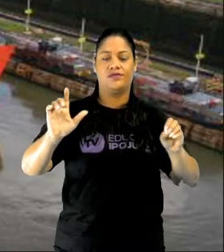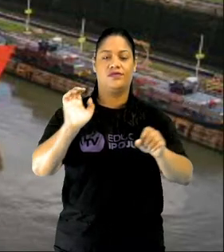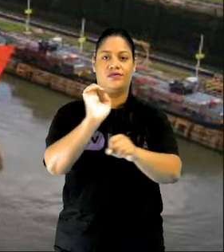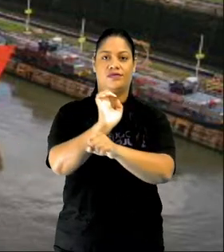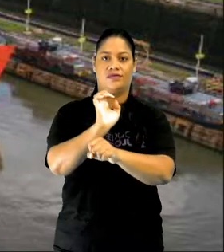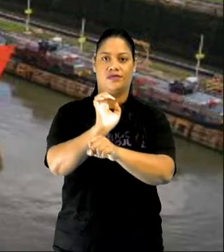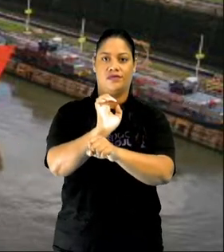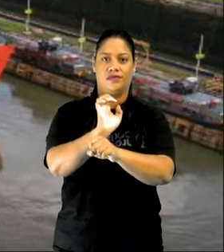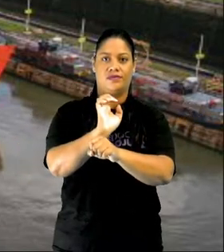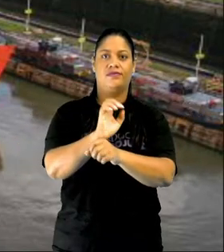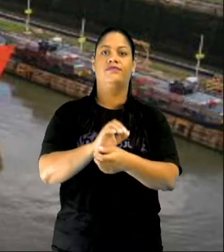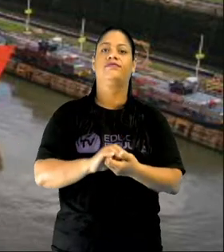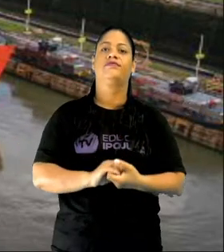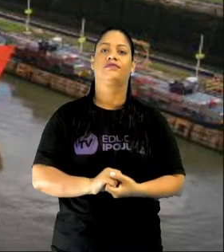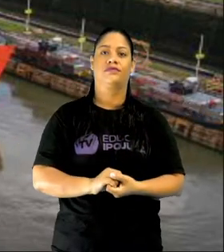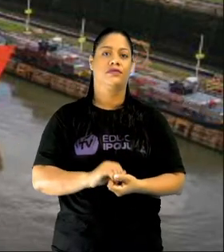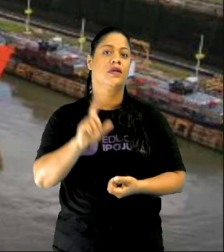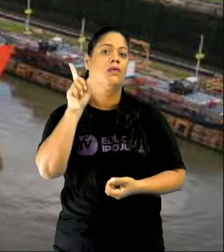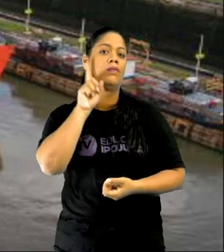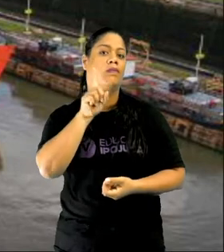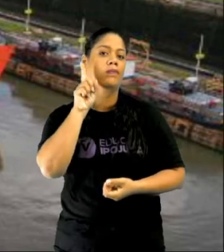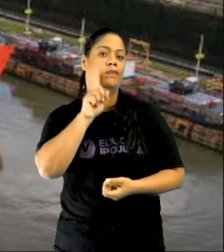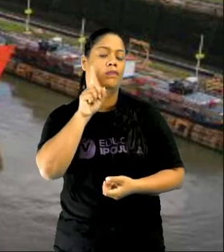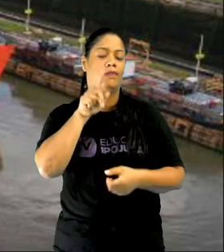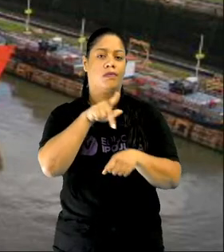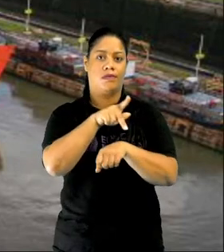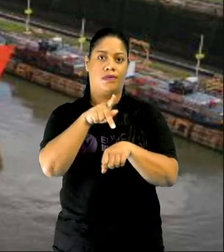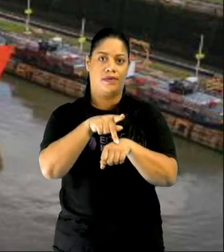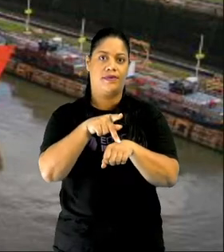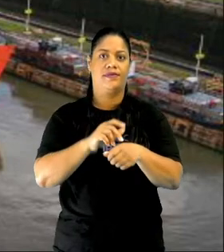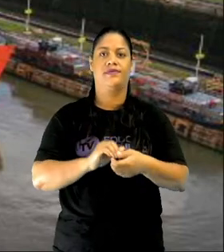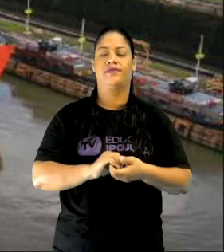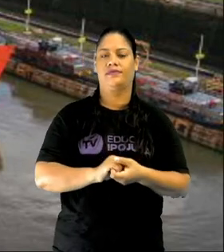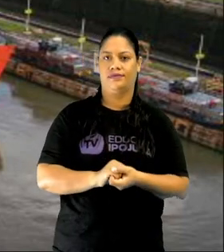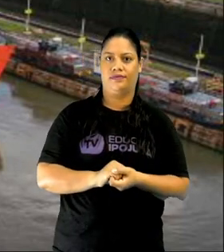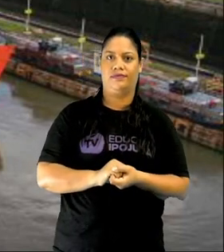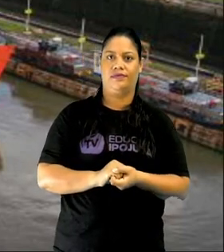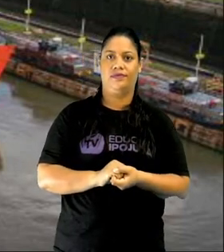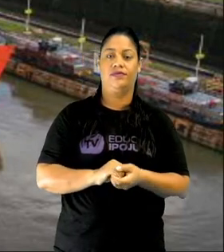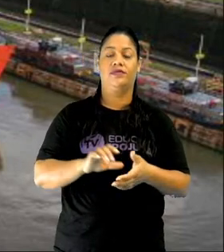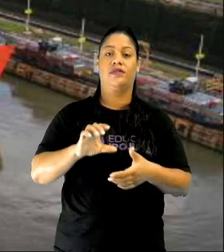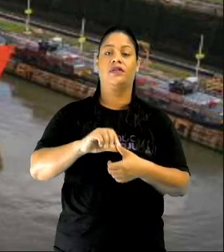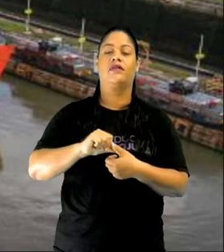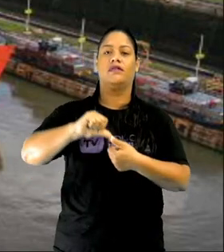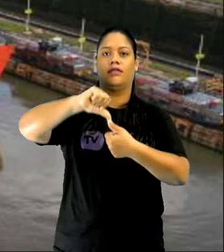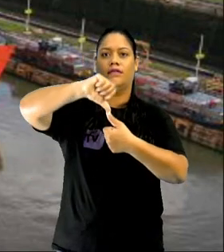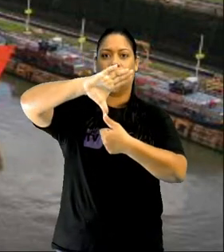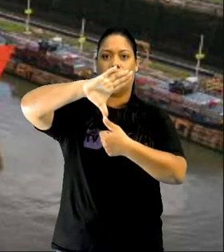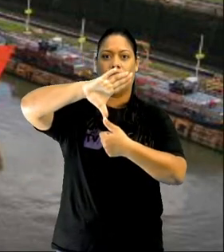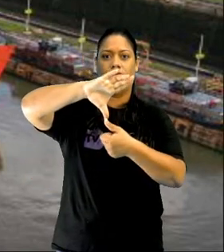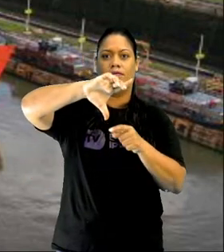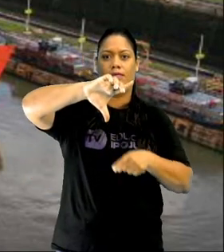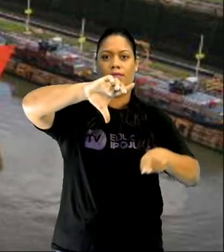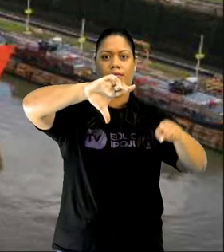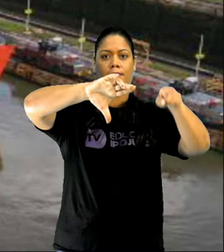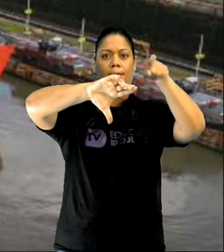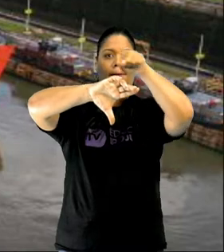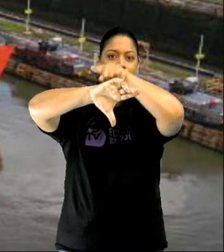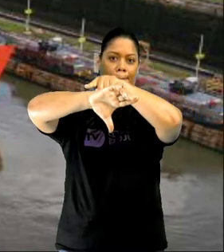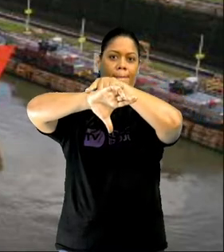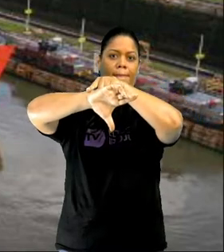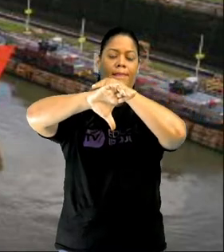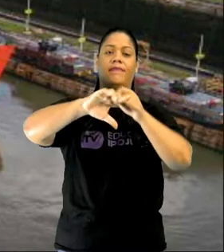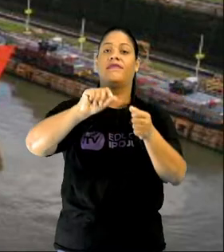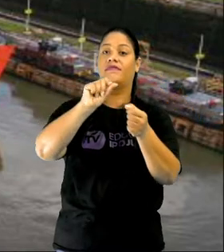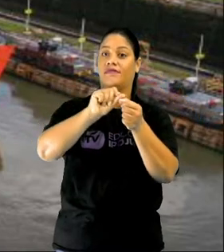Estados Unidos. Ao invés de ele ter que contornar a América do Sul para chegar do outro lado dos Estados Unidos,